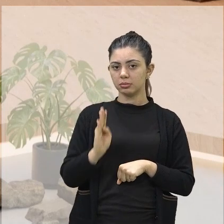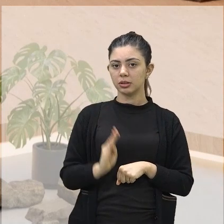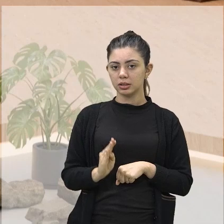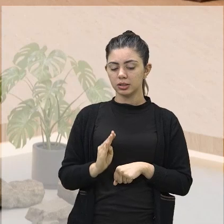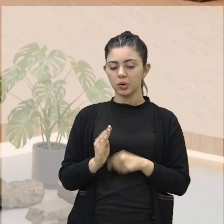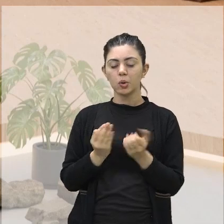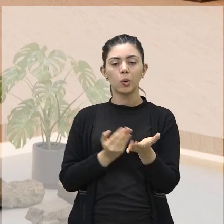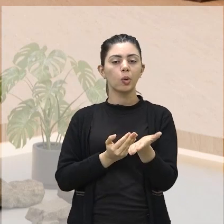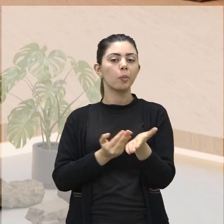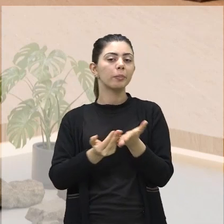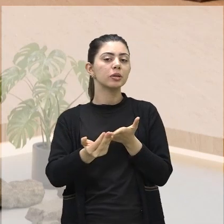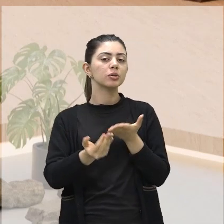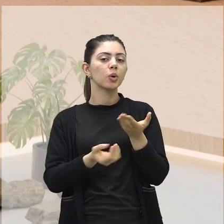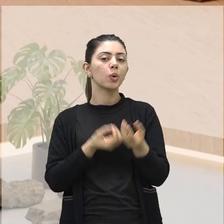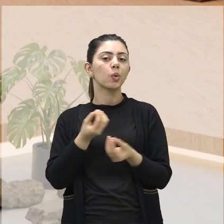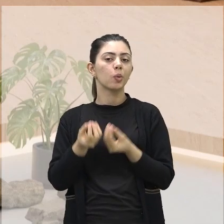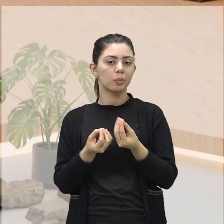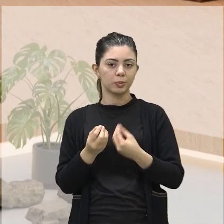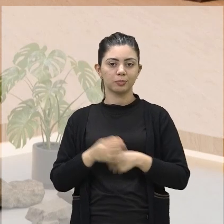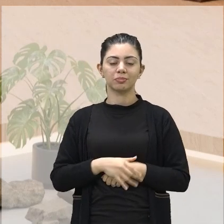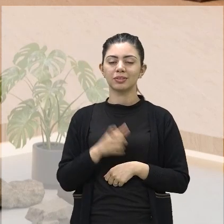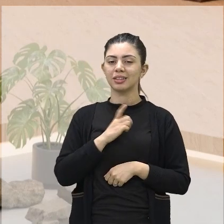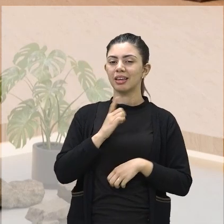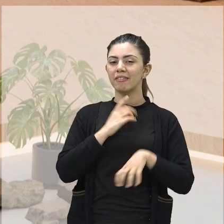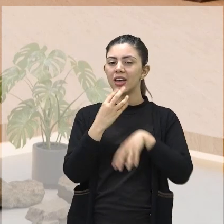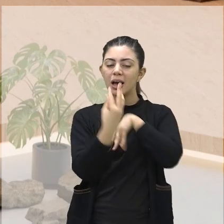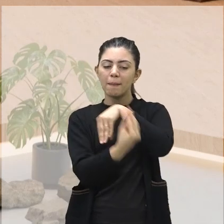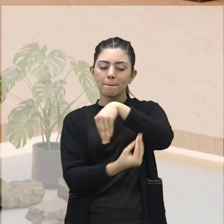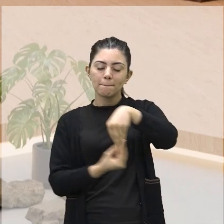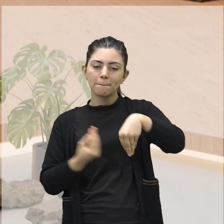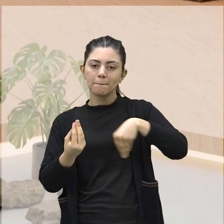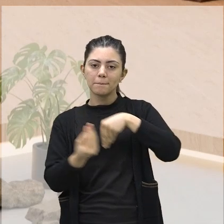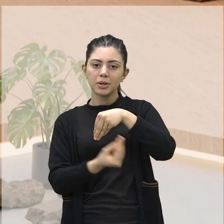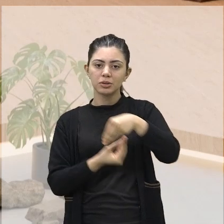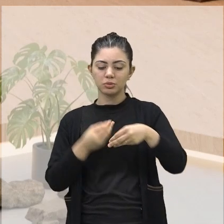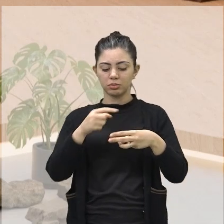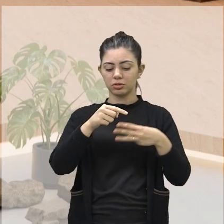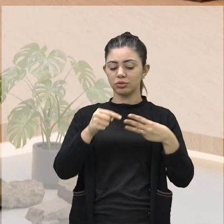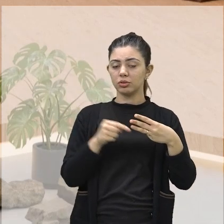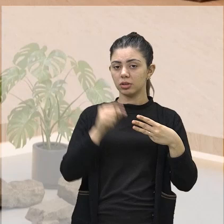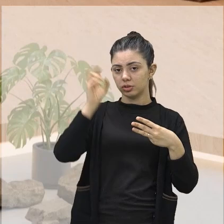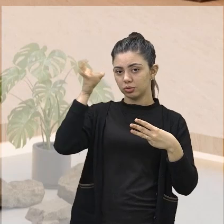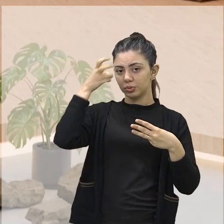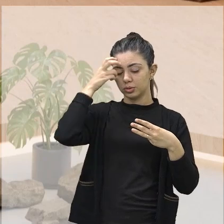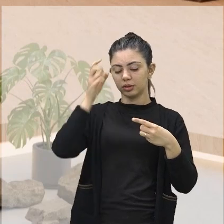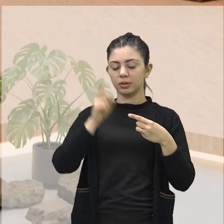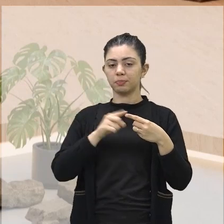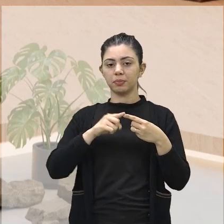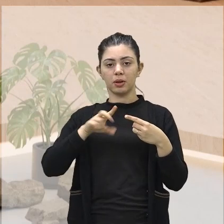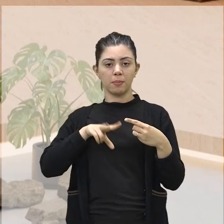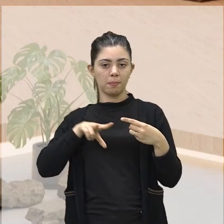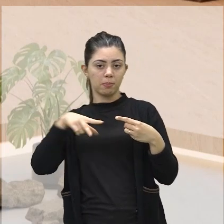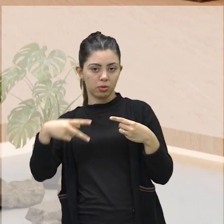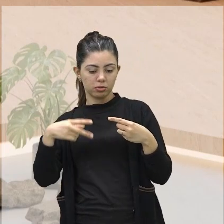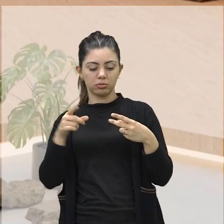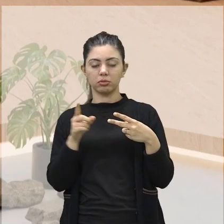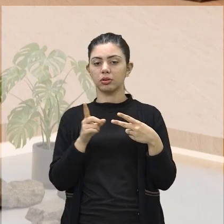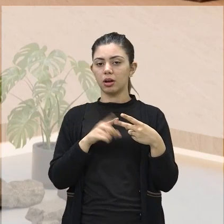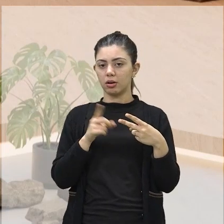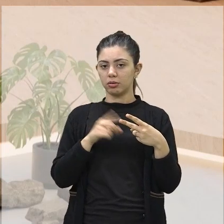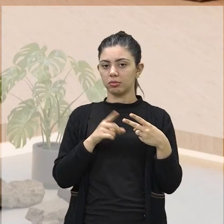a partir da mistura, né, da mistura das três culturas, da cultura portuguesa, né, da cultura